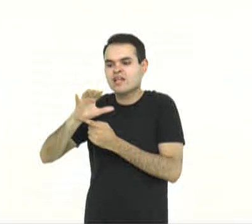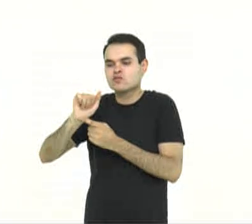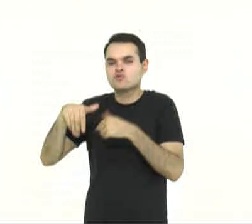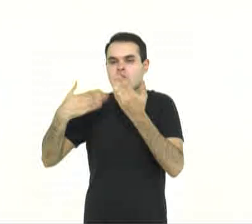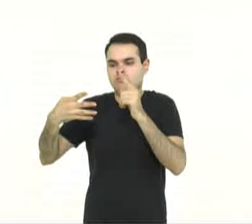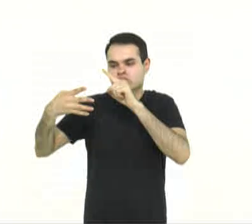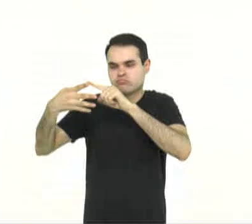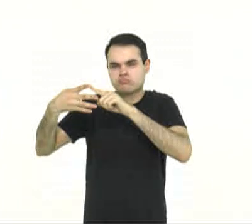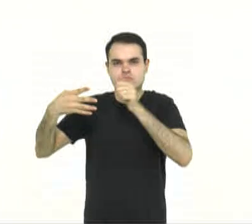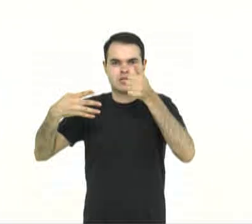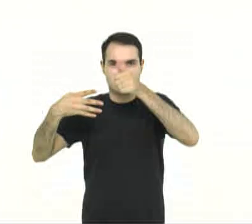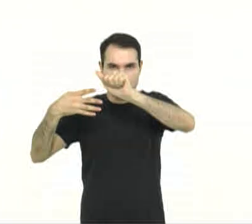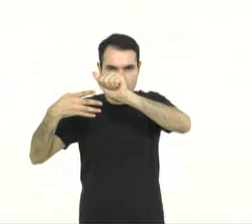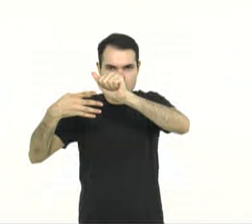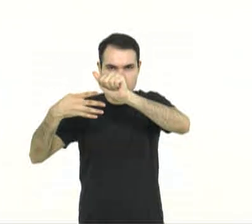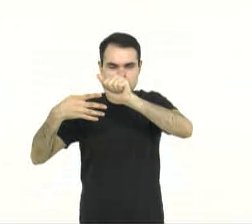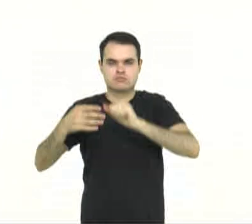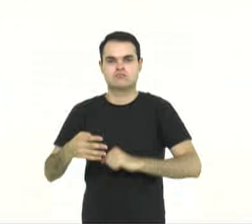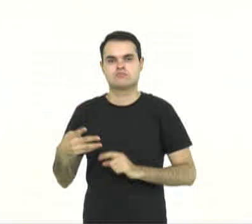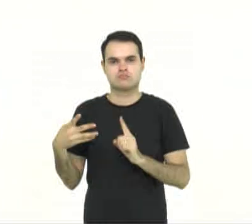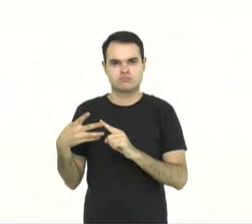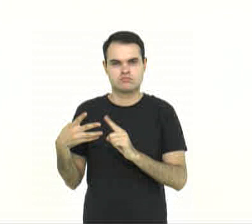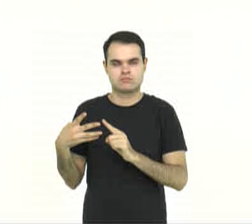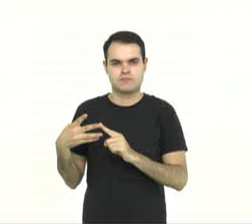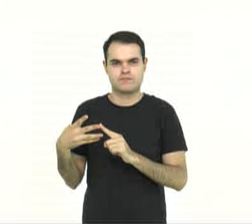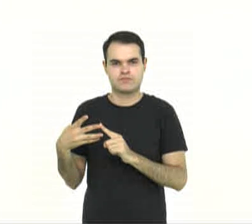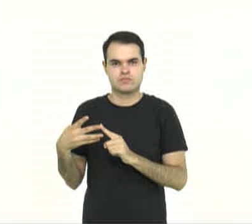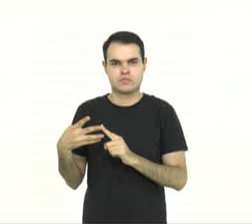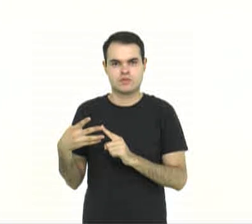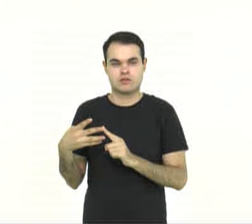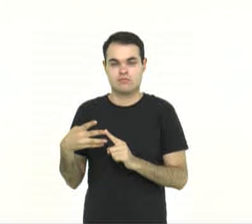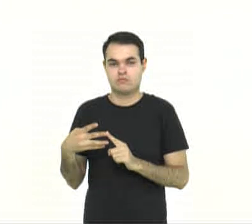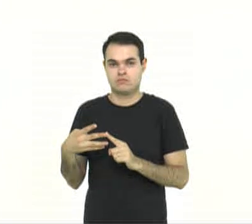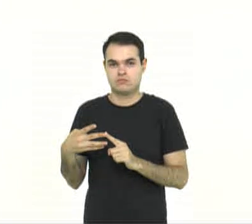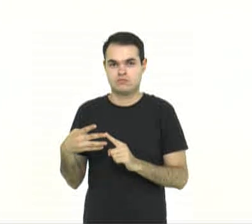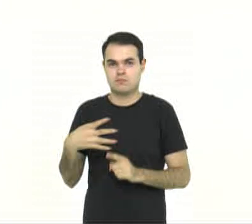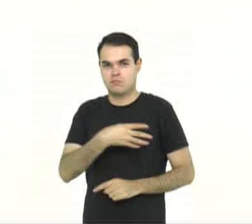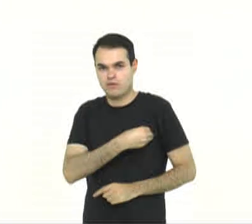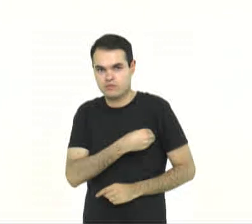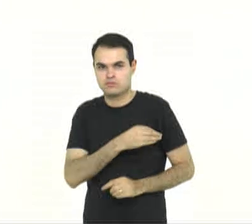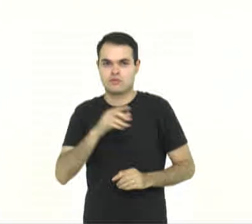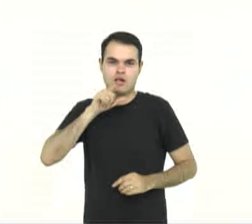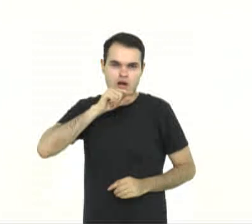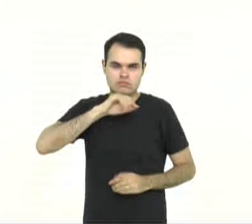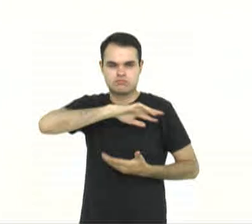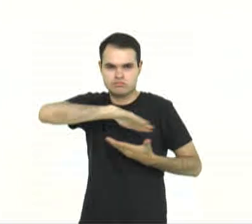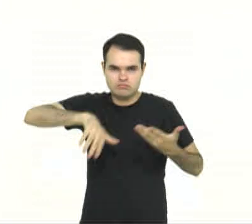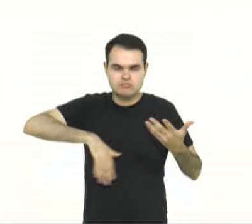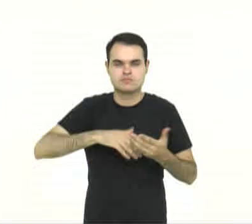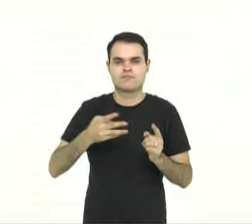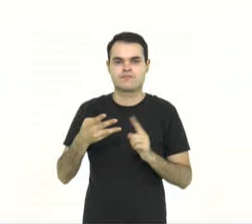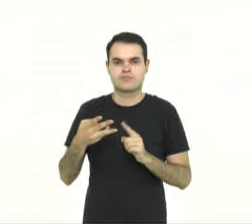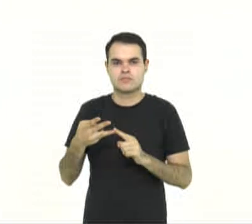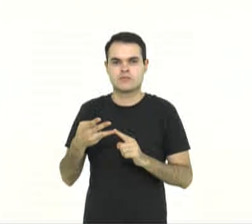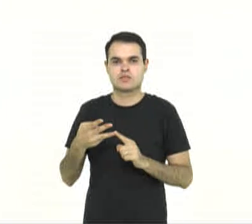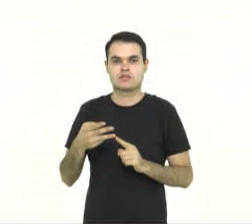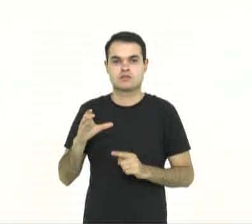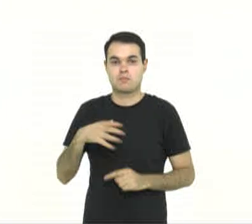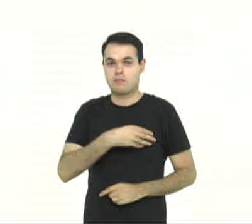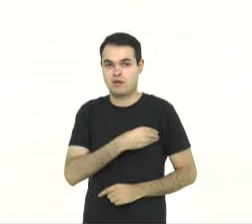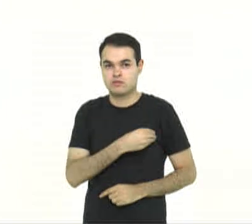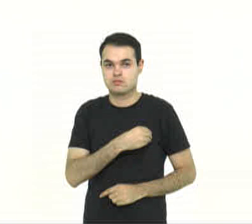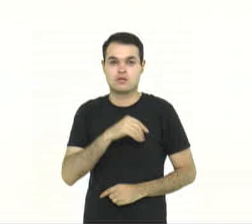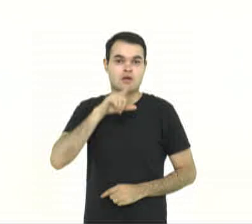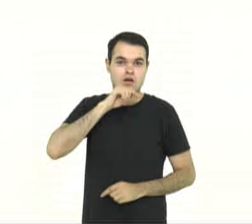A, mamíferos, tartarugas e anfíbios adultos. Alternativa B, mamíferos, répteis em geral e aves. Alternativa C, mamíferos,